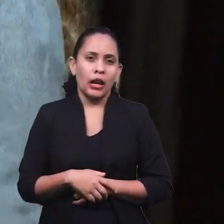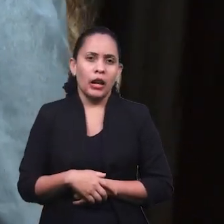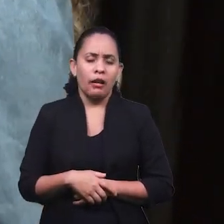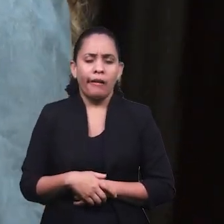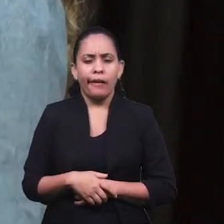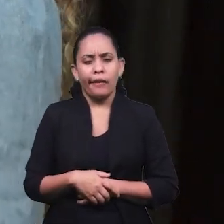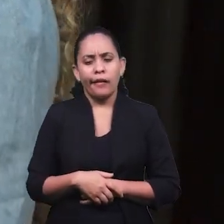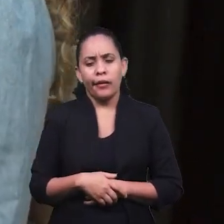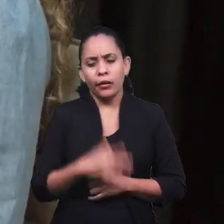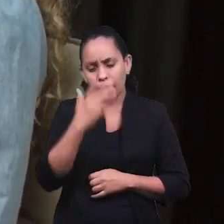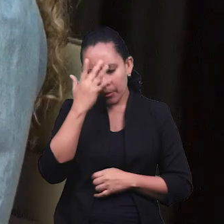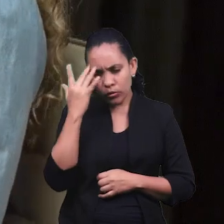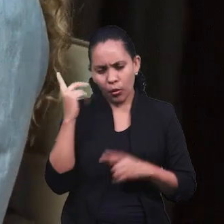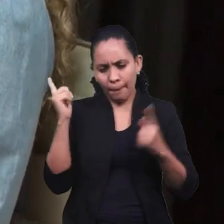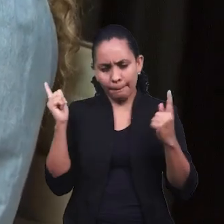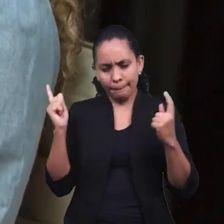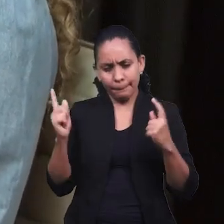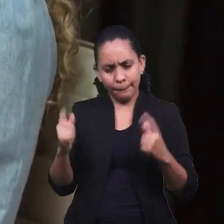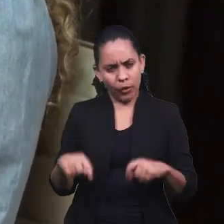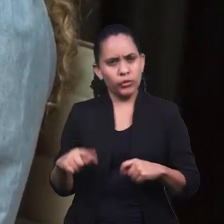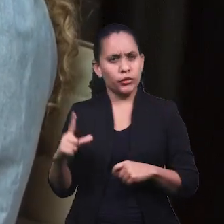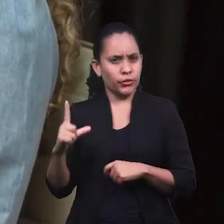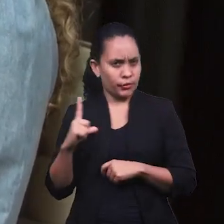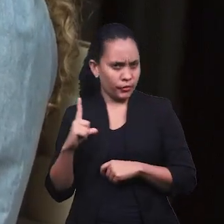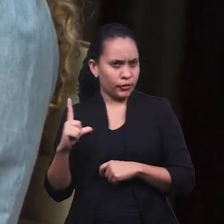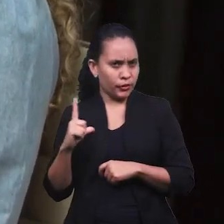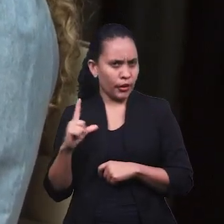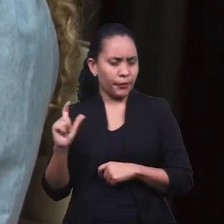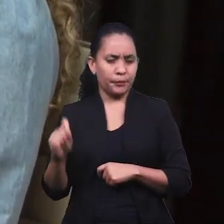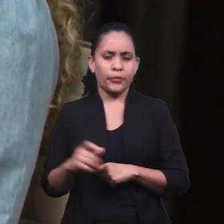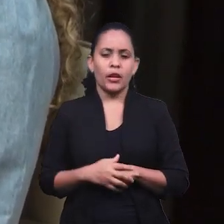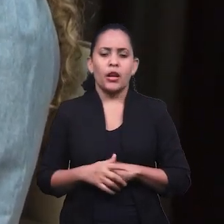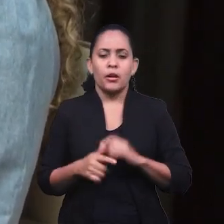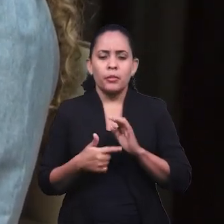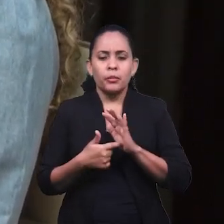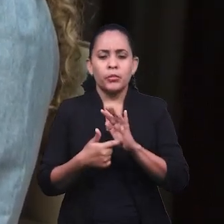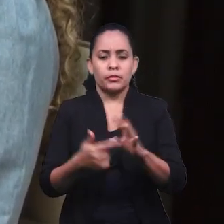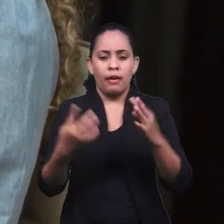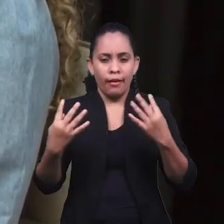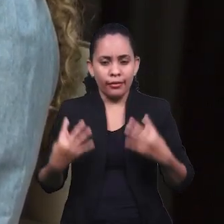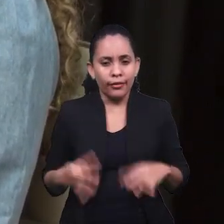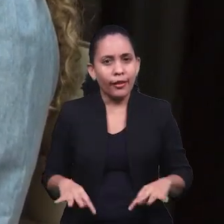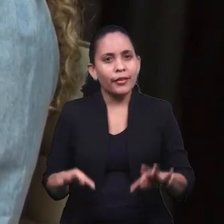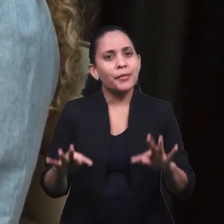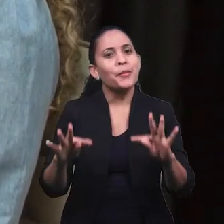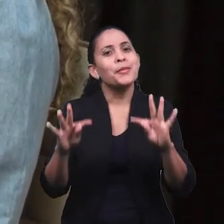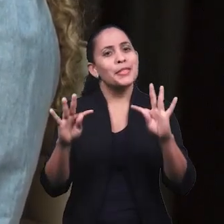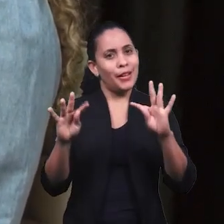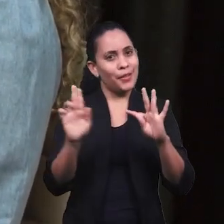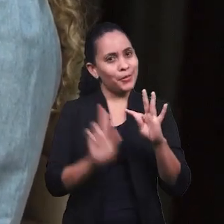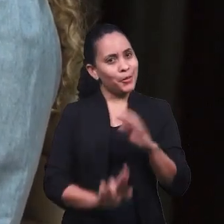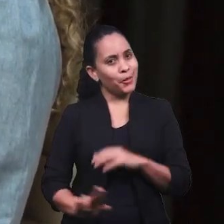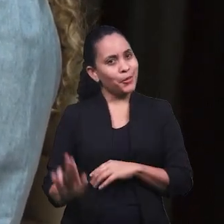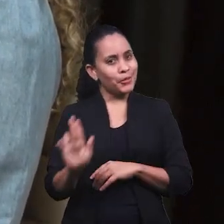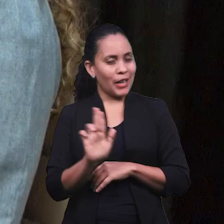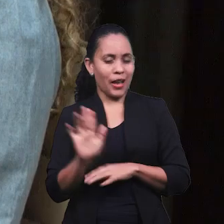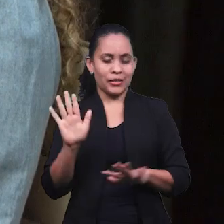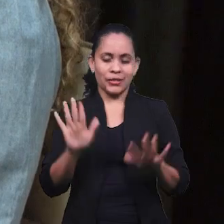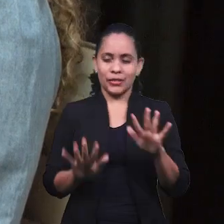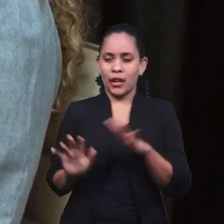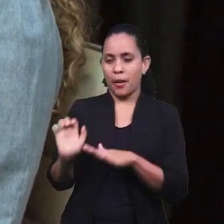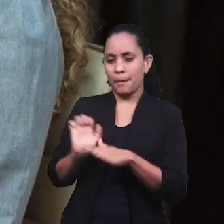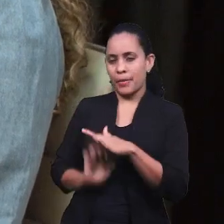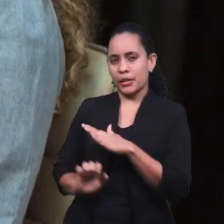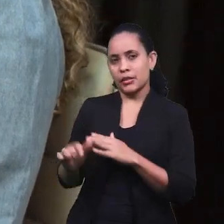conduzindo e tendo propriedade, né, para atuar, né, diretamente nessas áreas. Então, é um curso bastante prático,